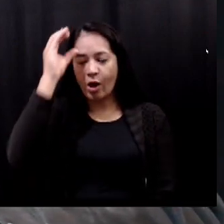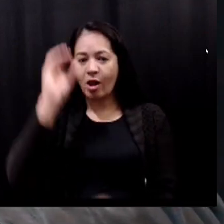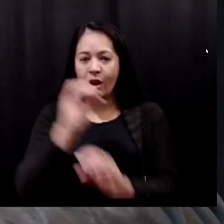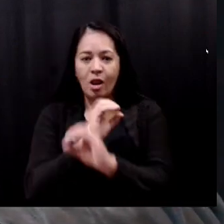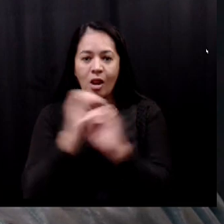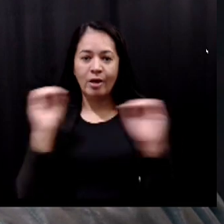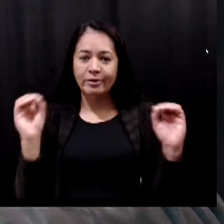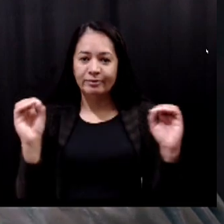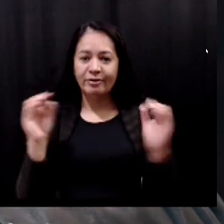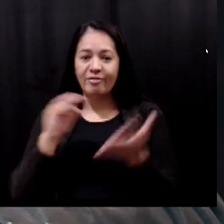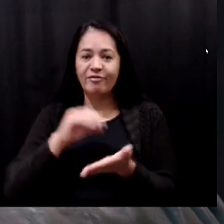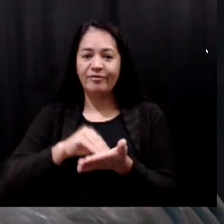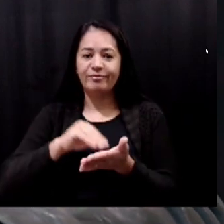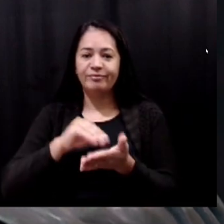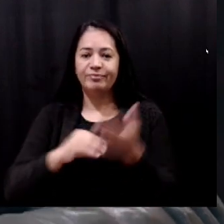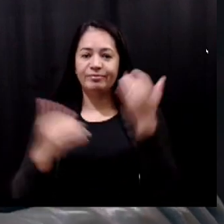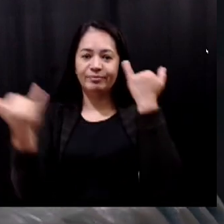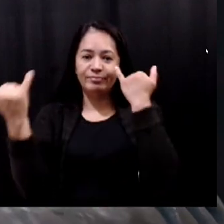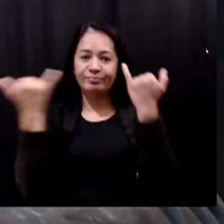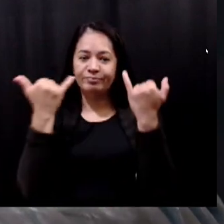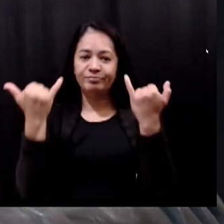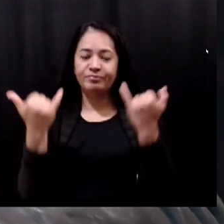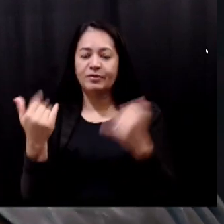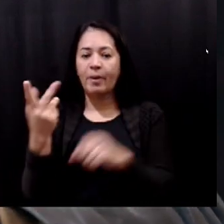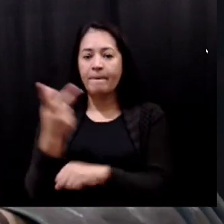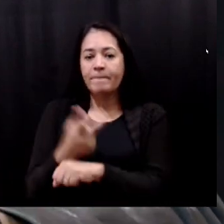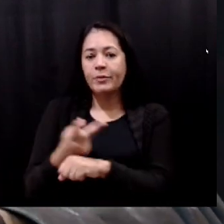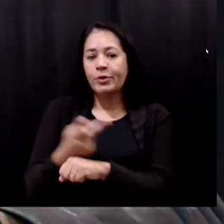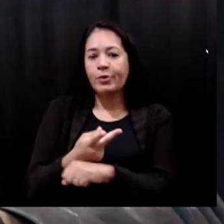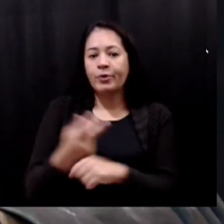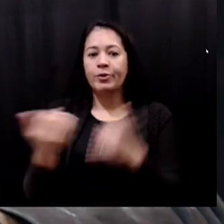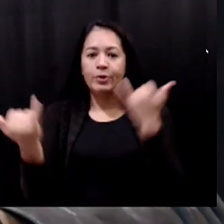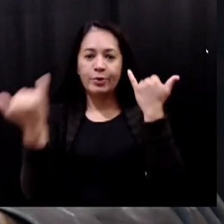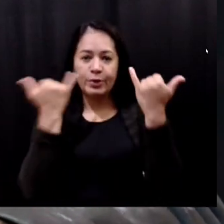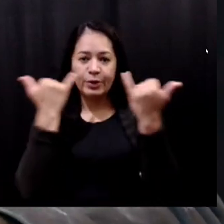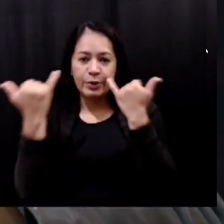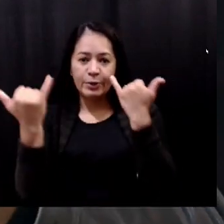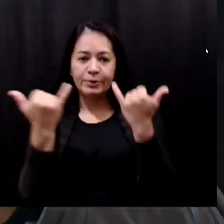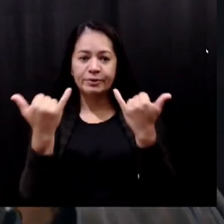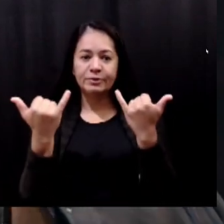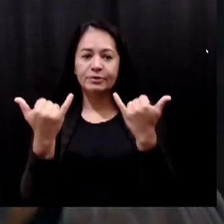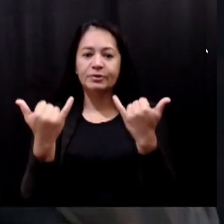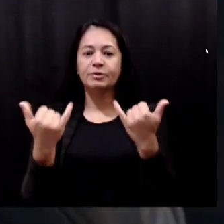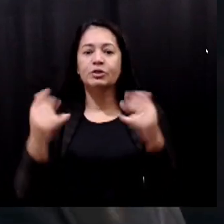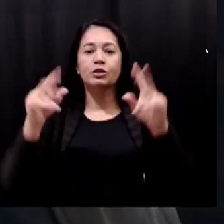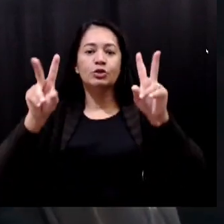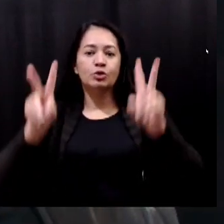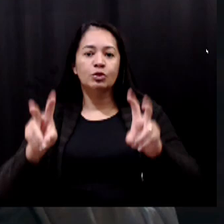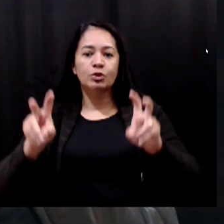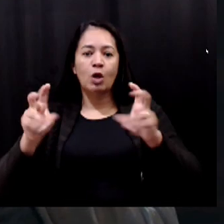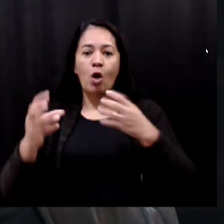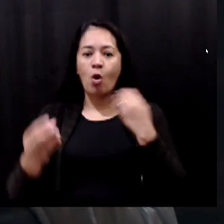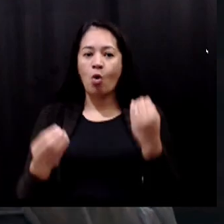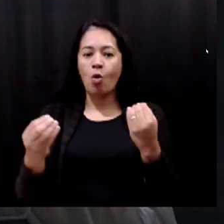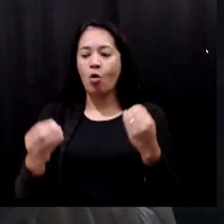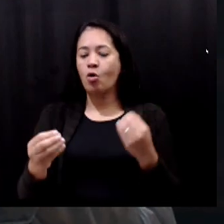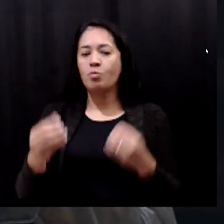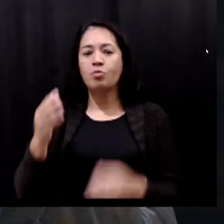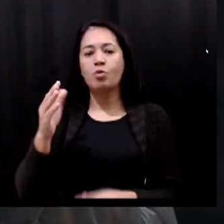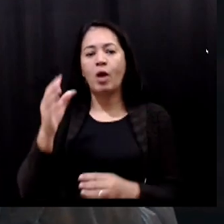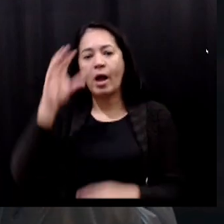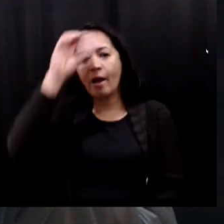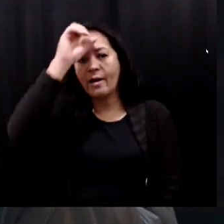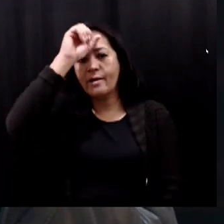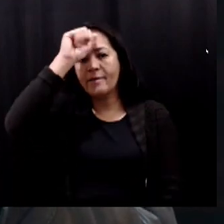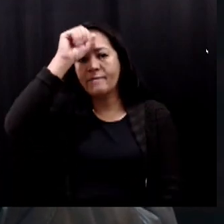né? Então, buscar informações a respeito de como cuidar, que inclui